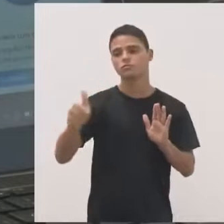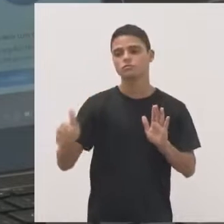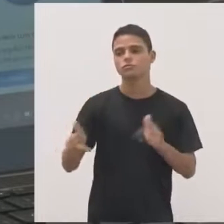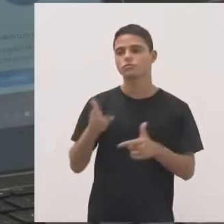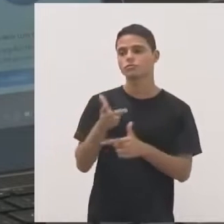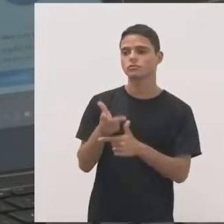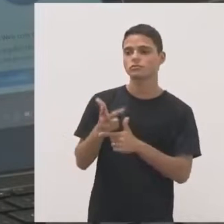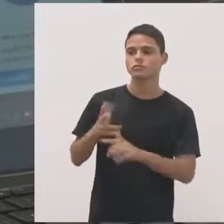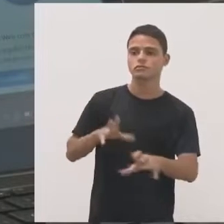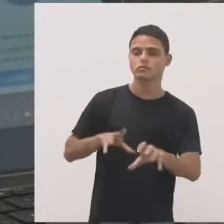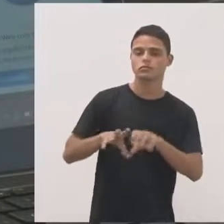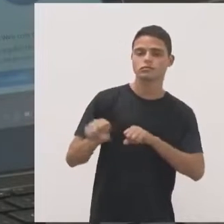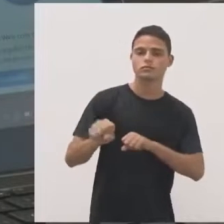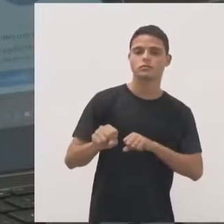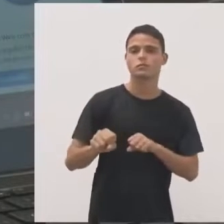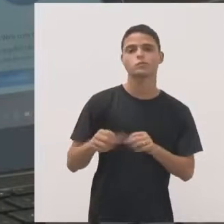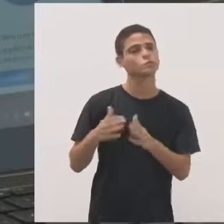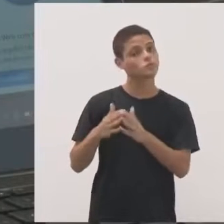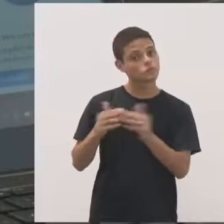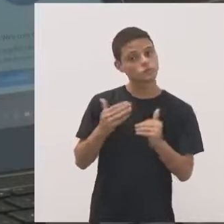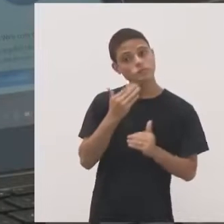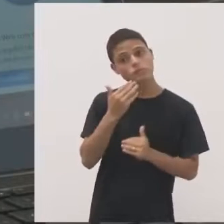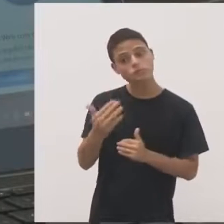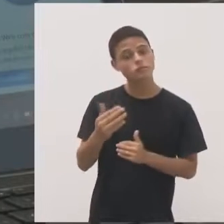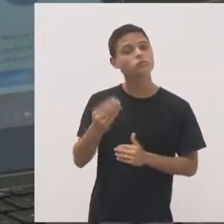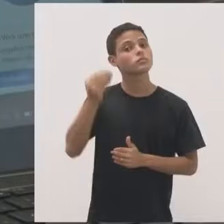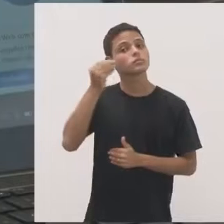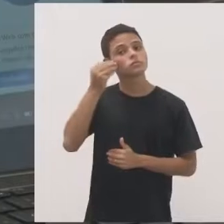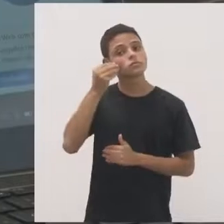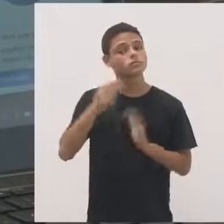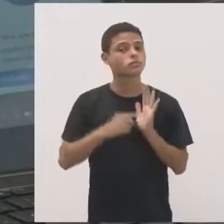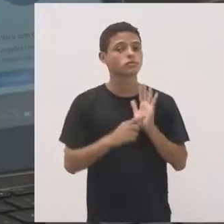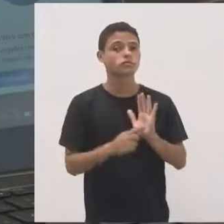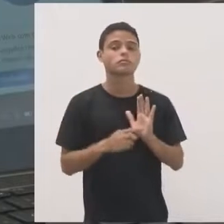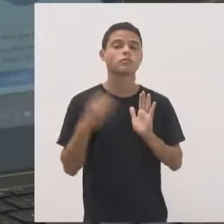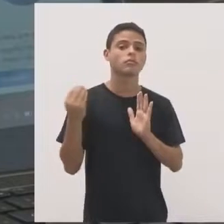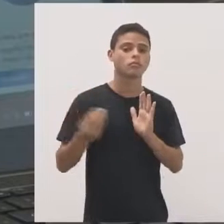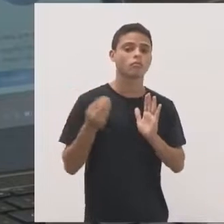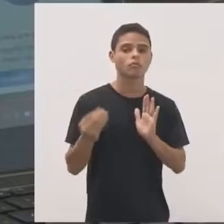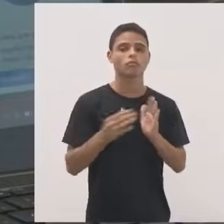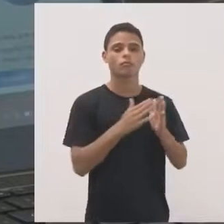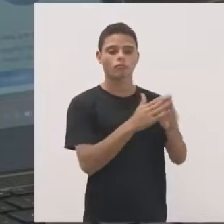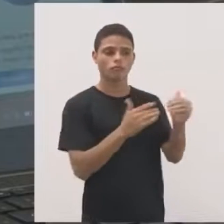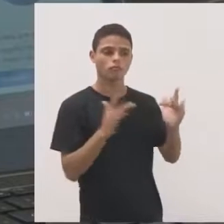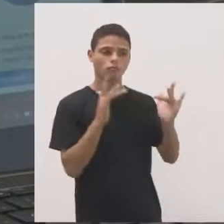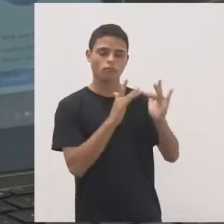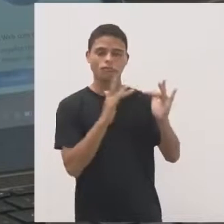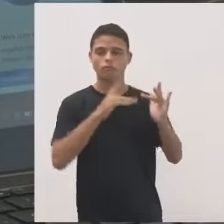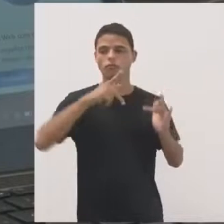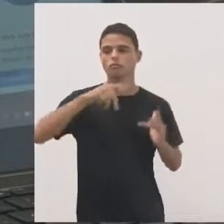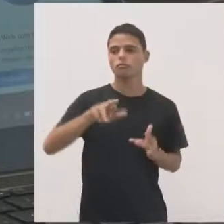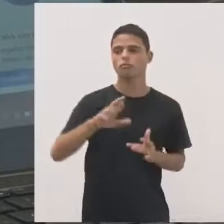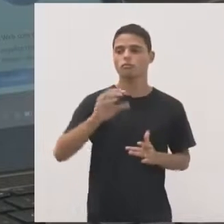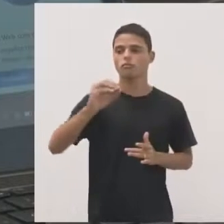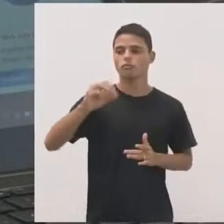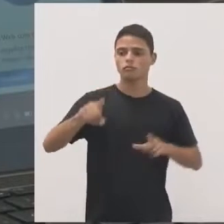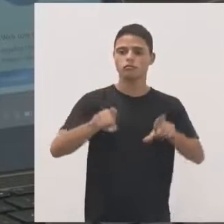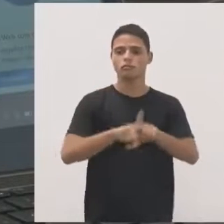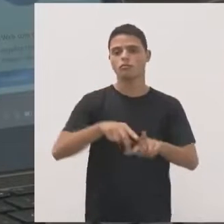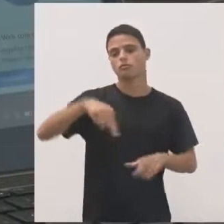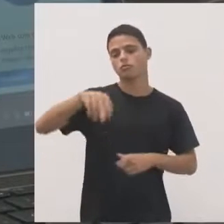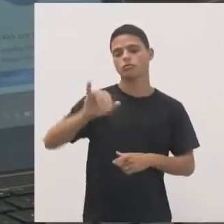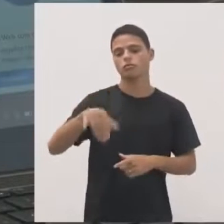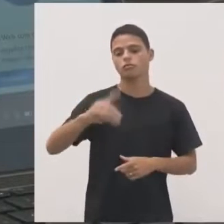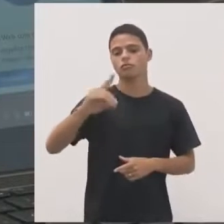formações. A gente pode fazer uma restauração para vocês verem como é. Mas entre em contato com o seu Protex, for de escola, ou com o seu NIT, que eles